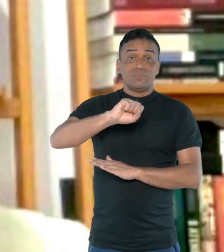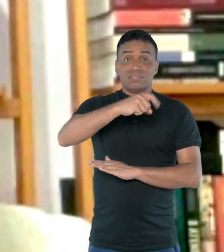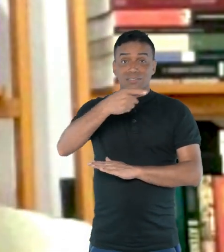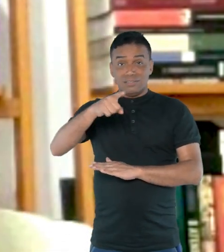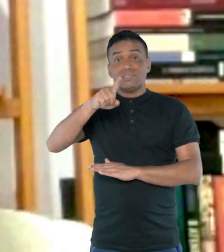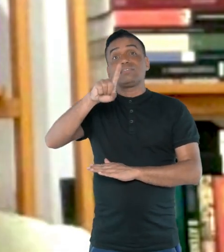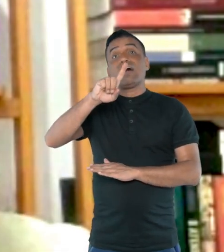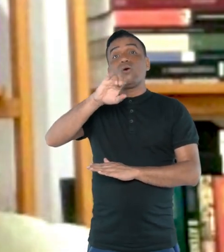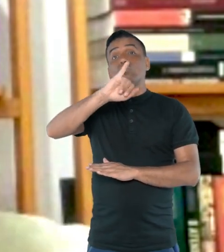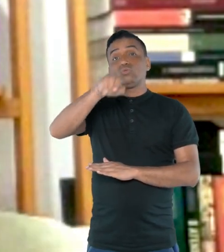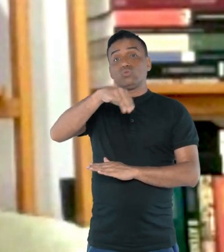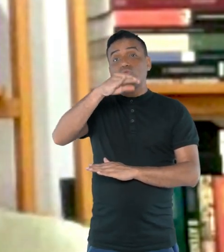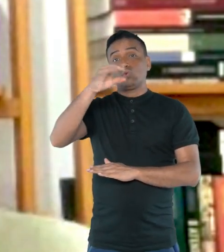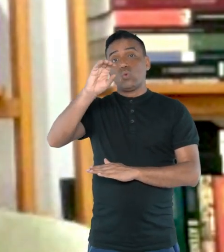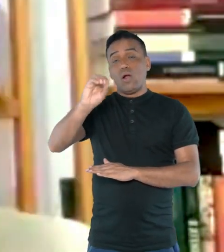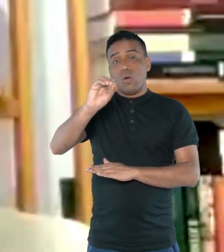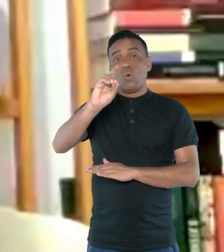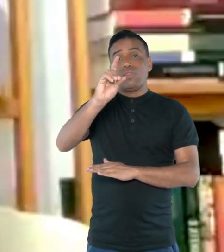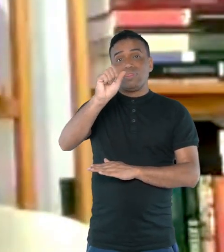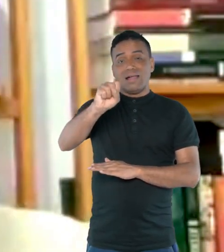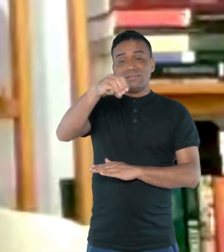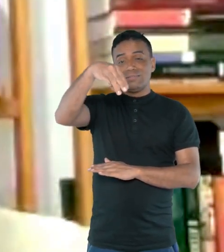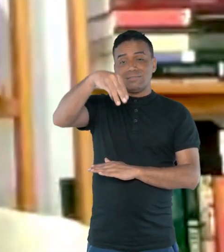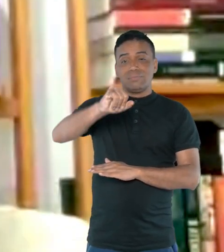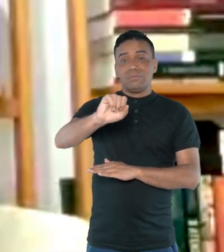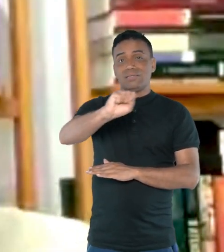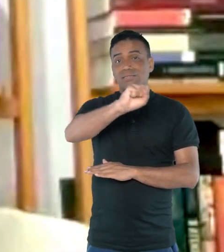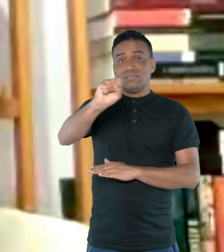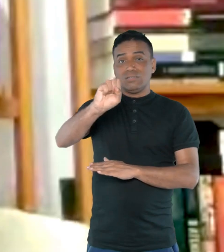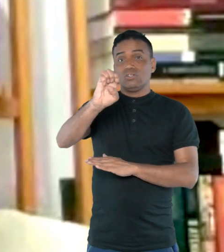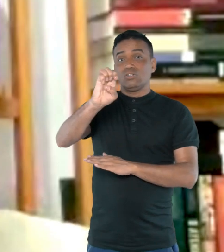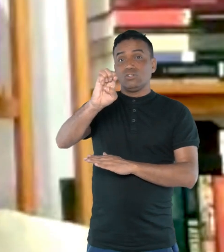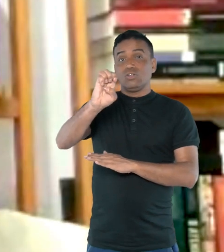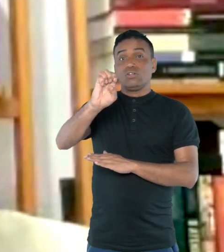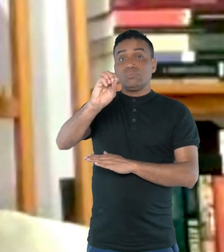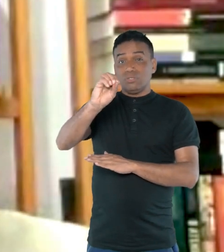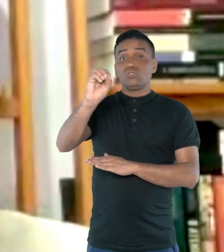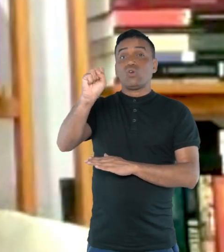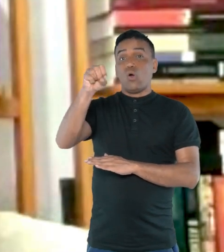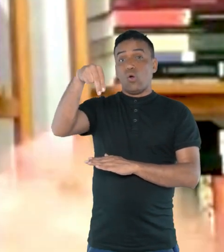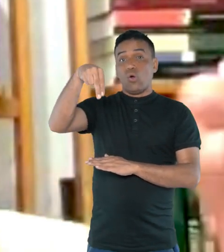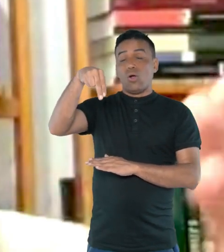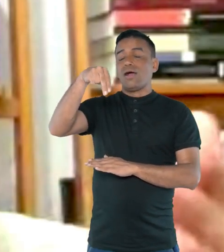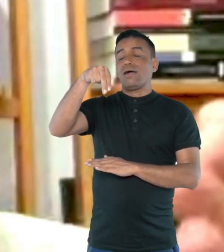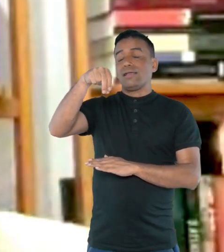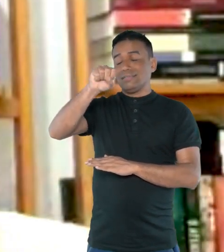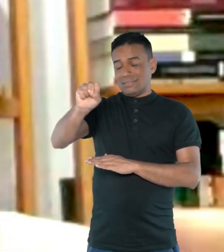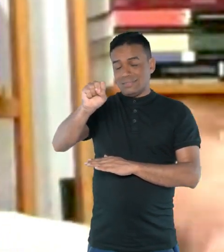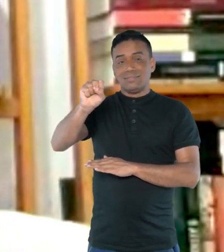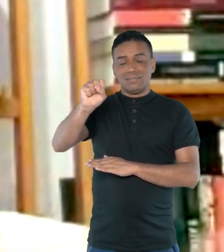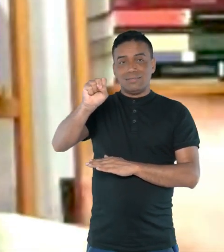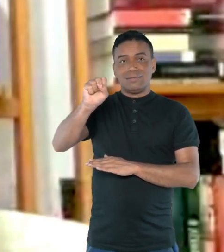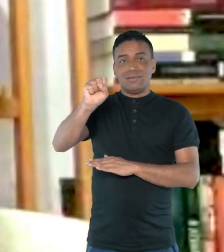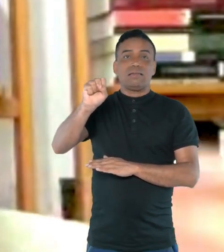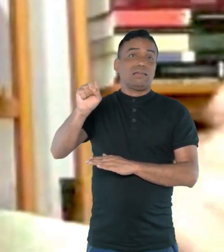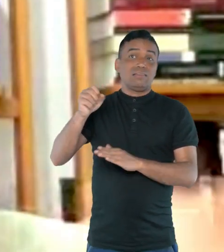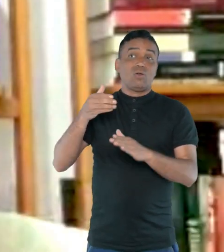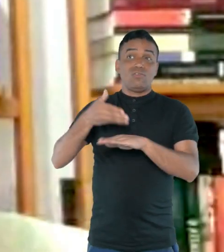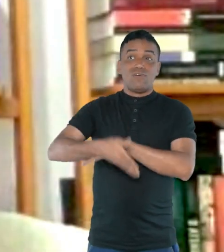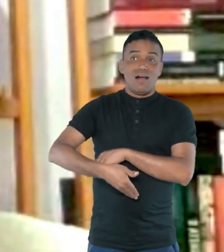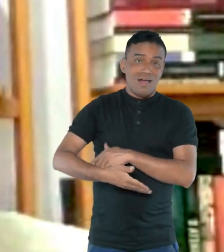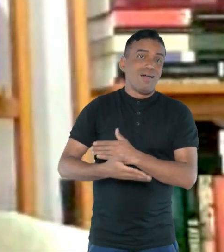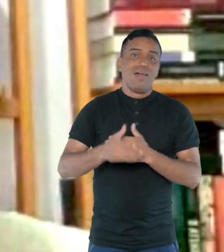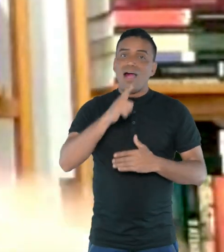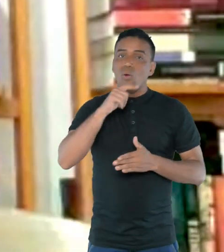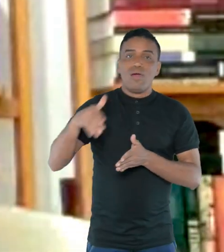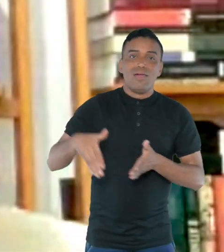uma cidadezinha, um reduto bem no norte de Minas. Para chegar em Januária, ele passa pelo Rio São Francisco, ele